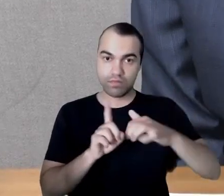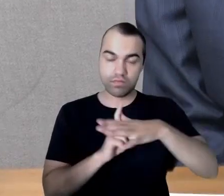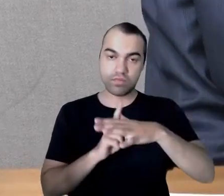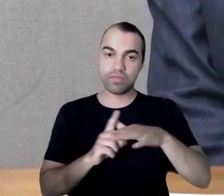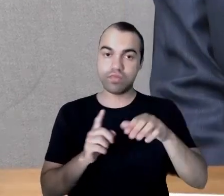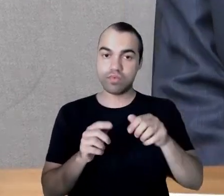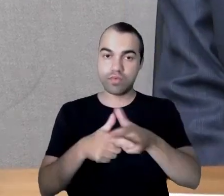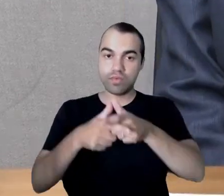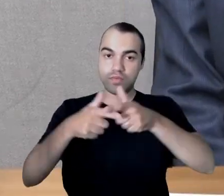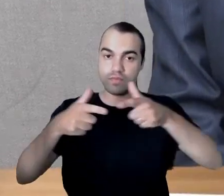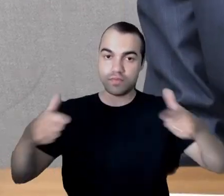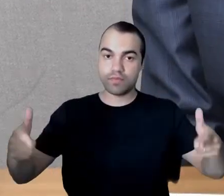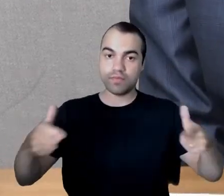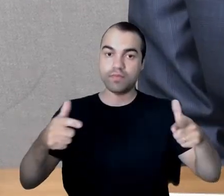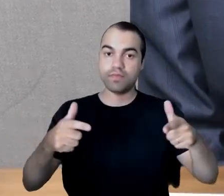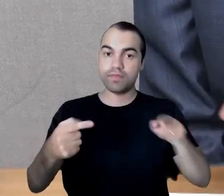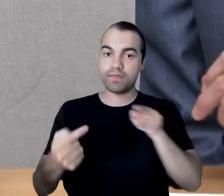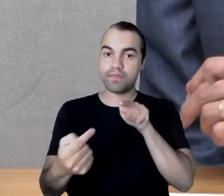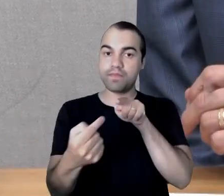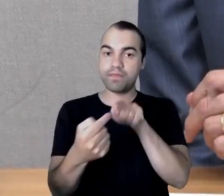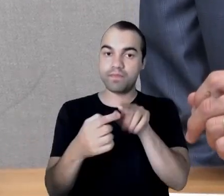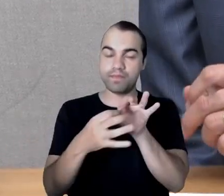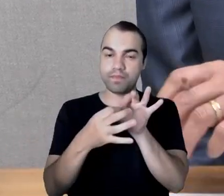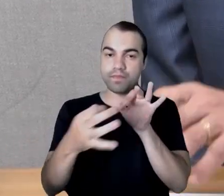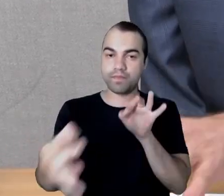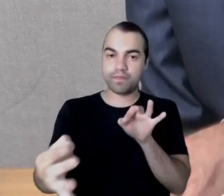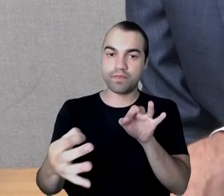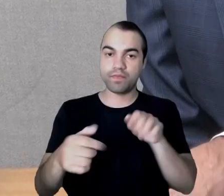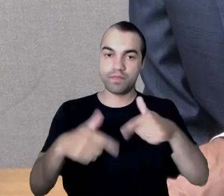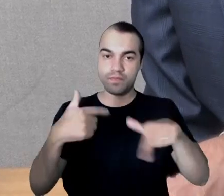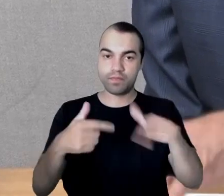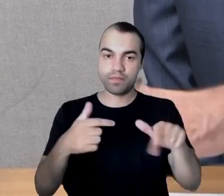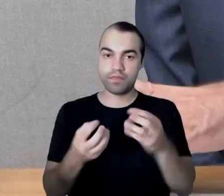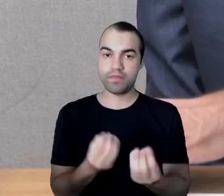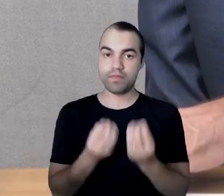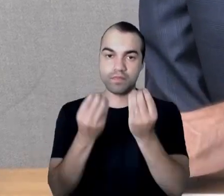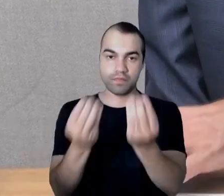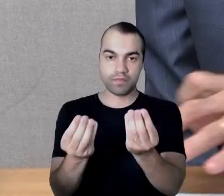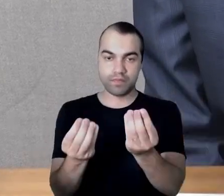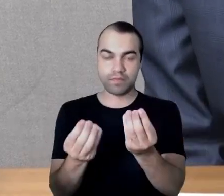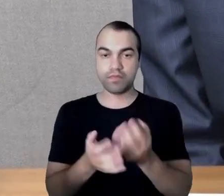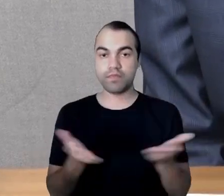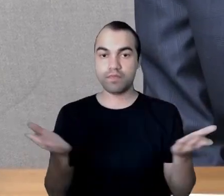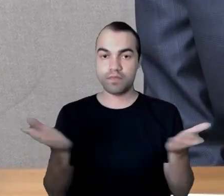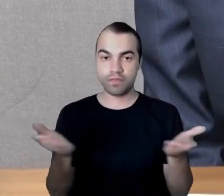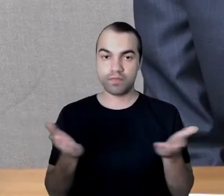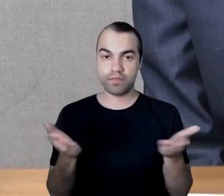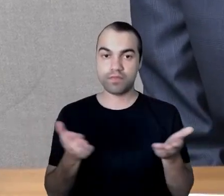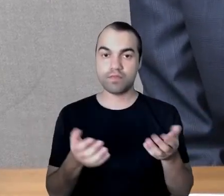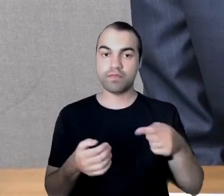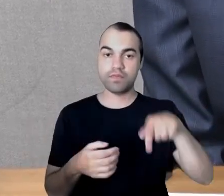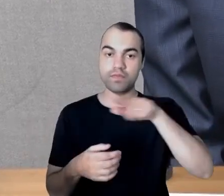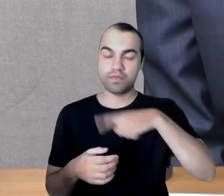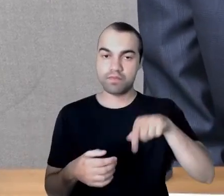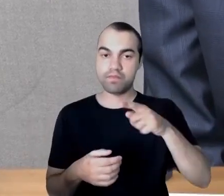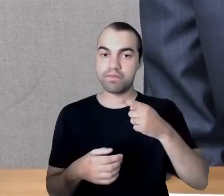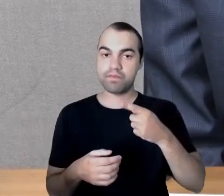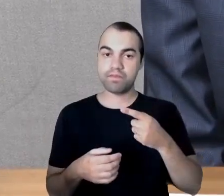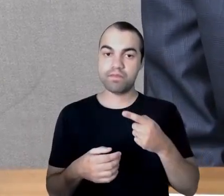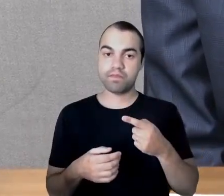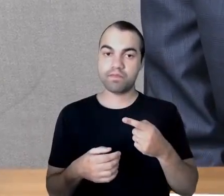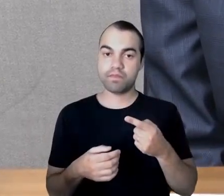ampliação ampliação do alcance e a qualidade do serviço oferecidos e nós vamos nessa linha nesse